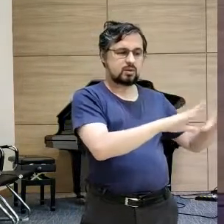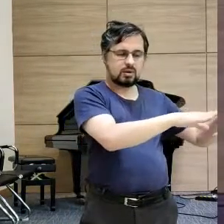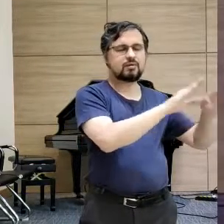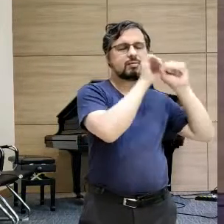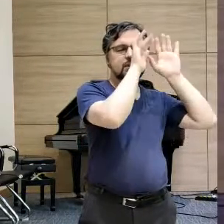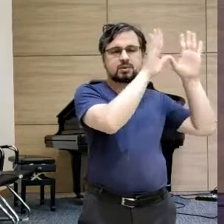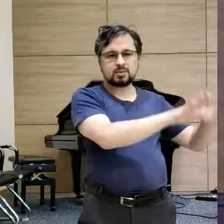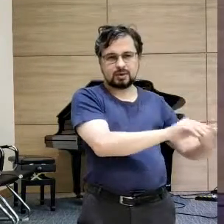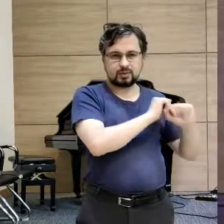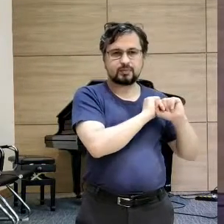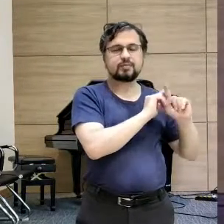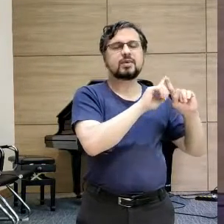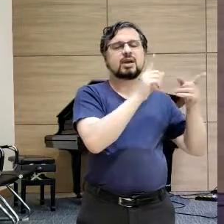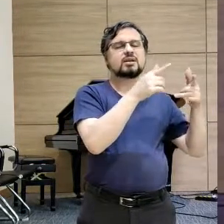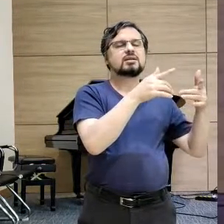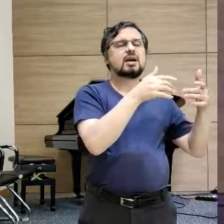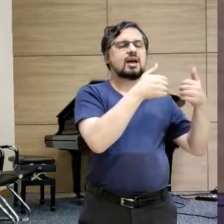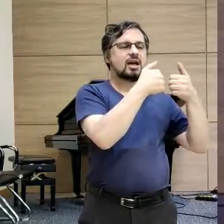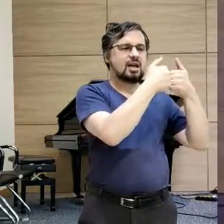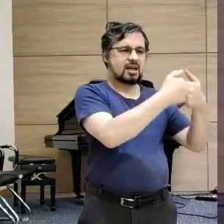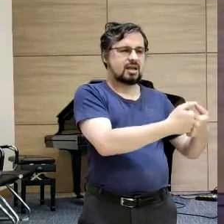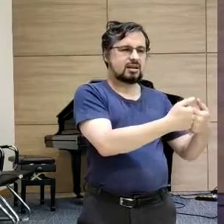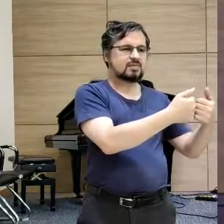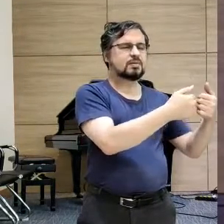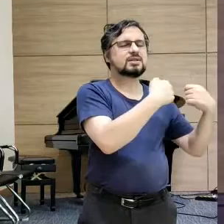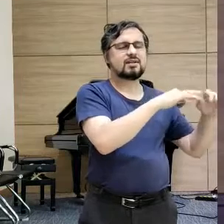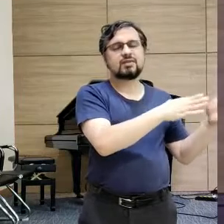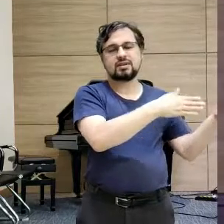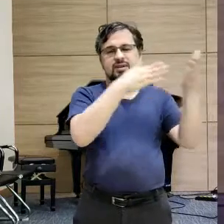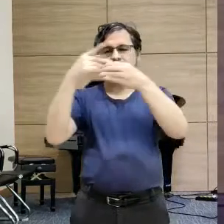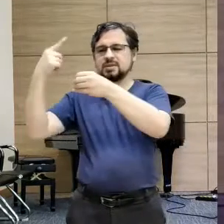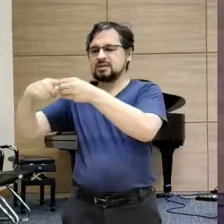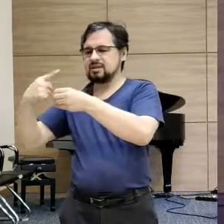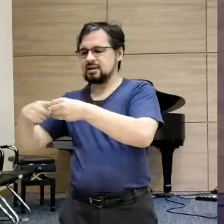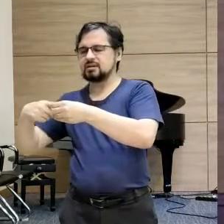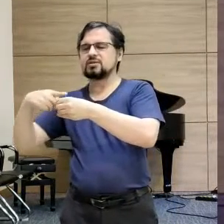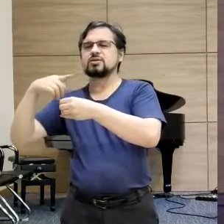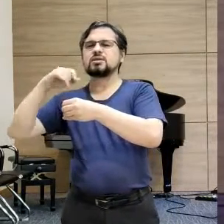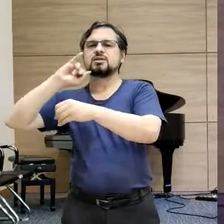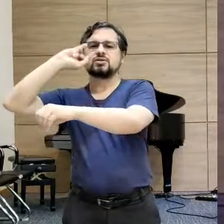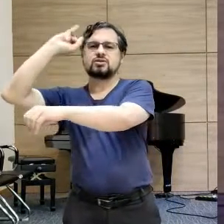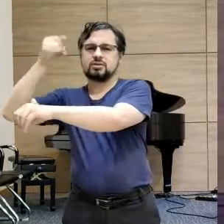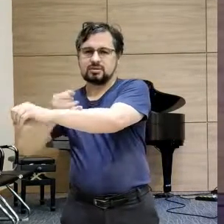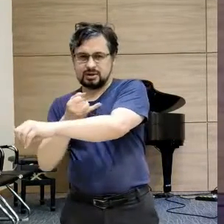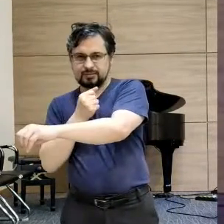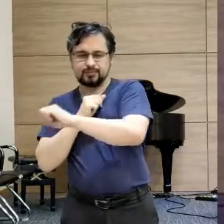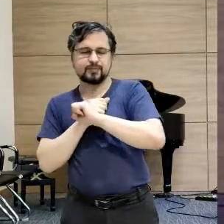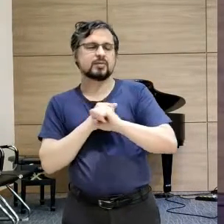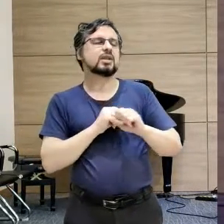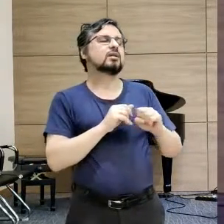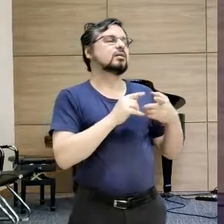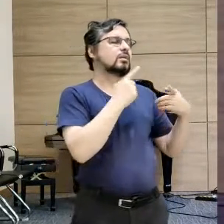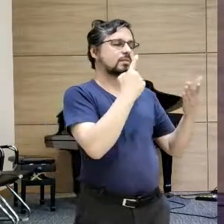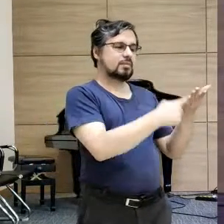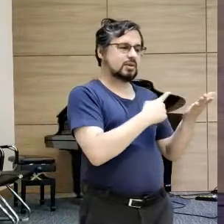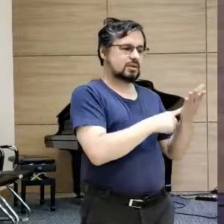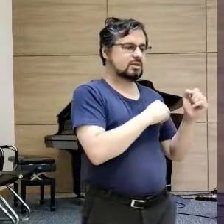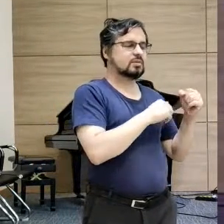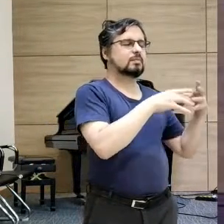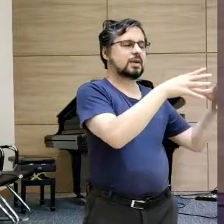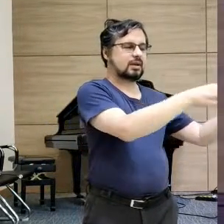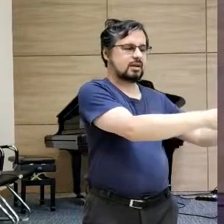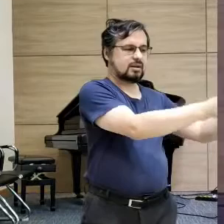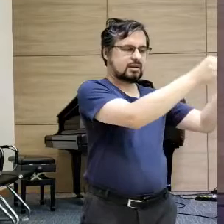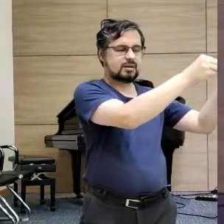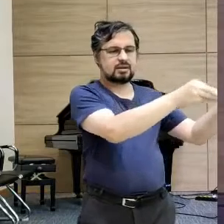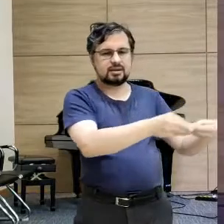Só que a Arca da Aliança tinha que ficar em Jerusalém. Então Davi faz um projeto para pegar a Arca lá na casa de Obed-Edom e levar até o